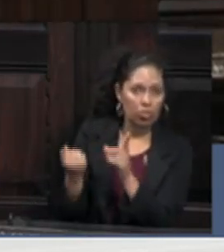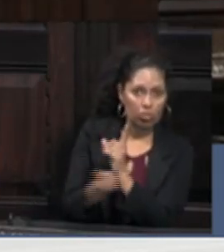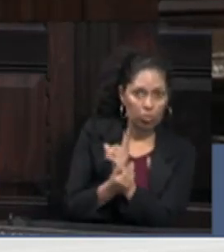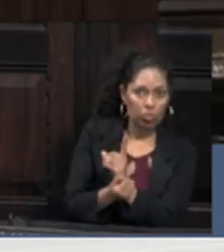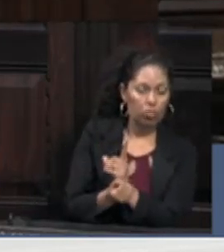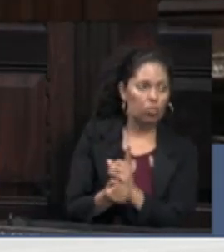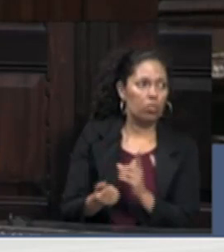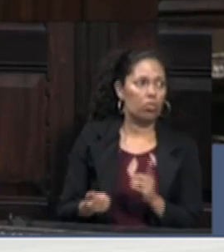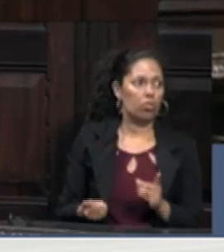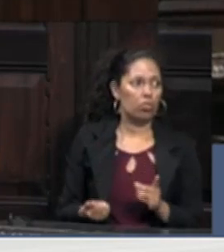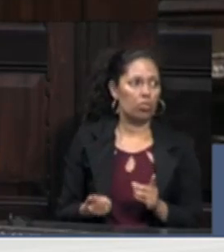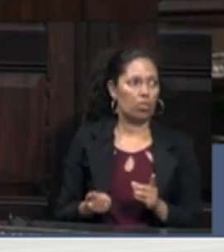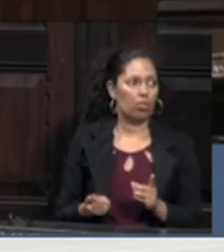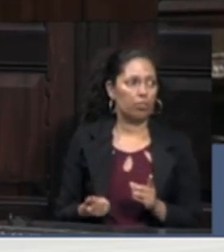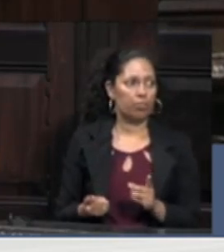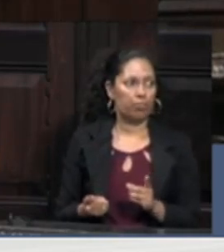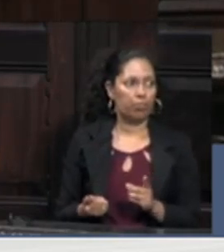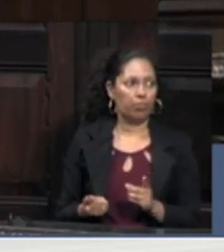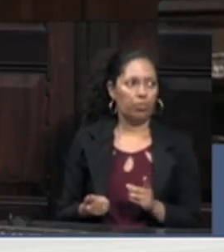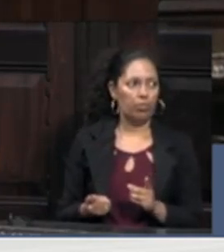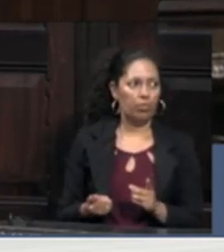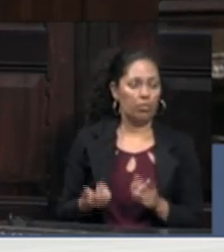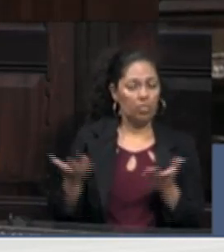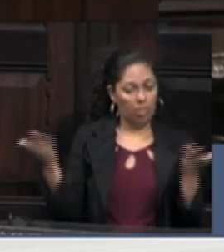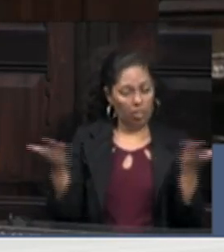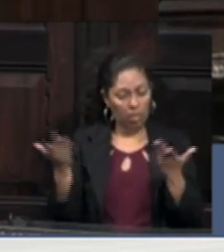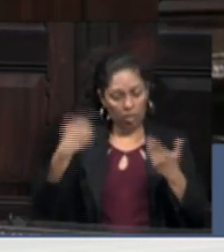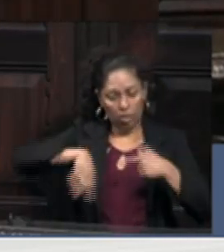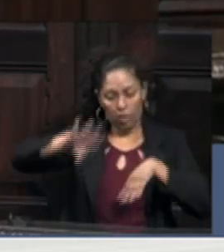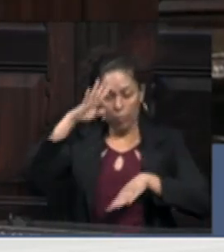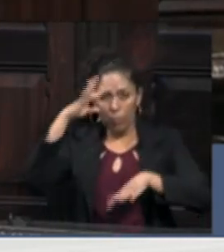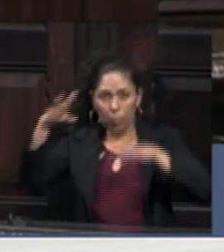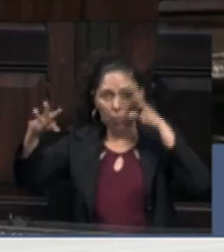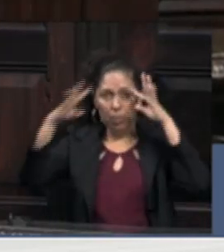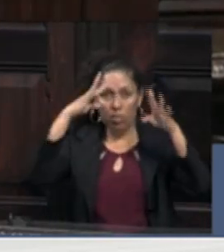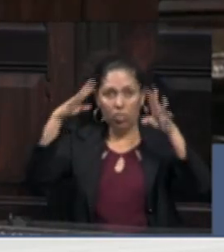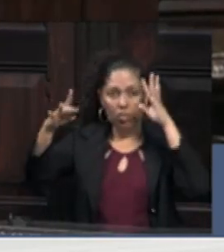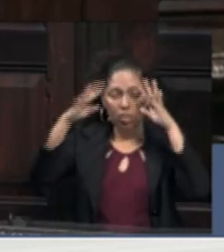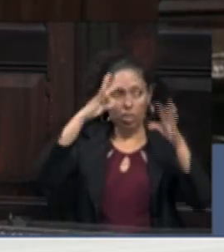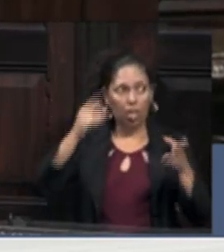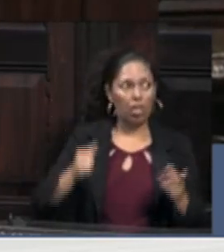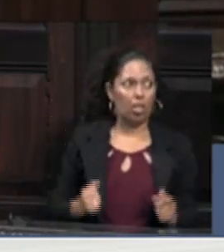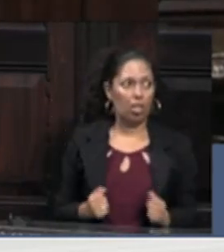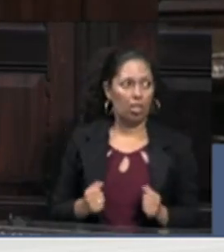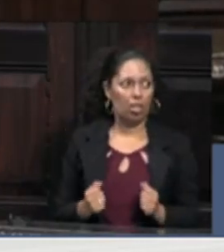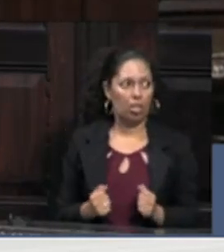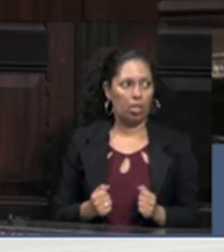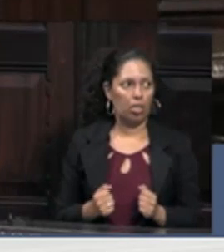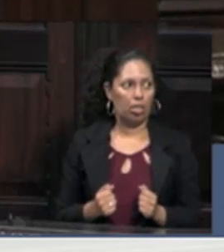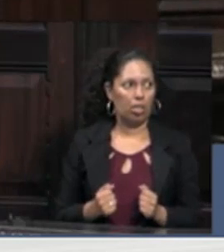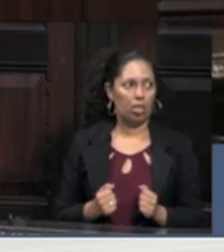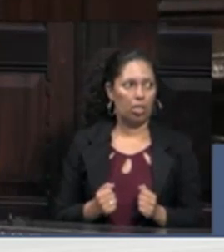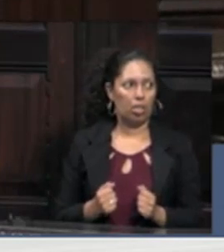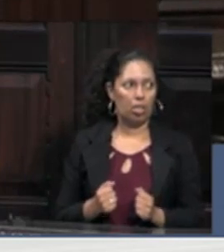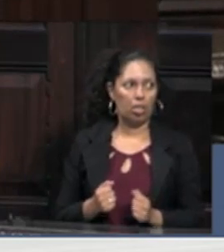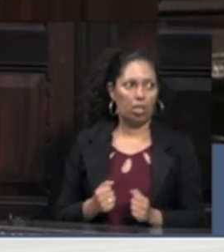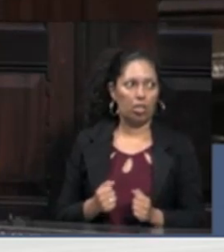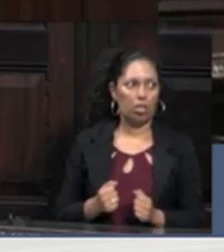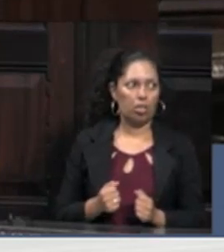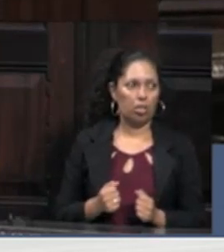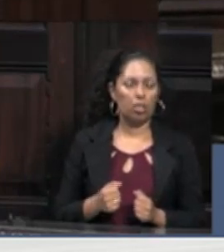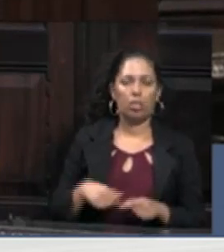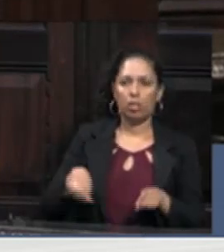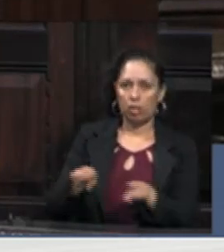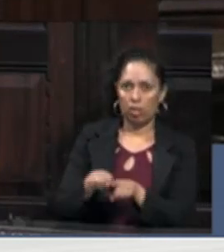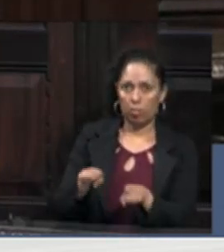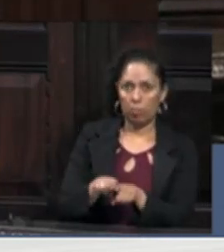FECP, e aí merece avançar na reflexão que foi trazida ontem aqui, a execução do FECP, que aliás precisa ser